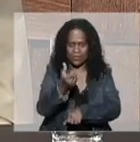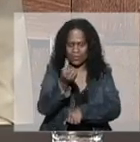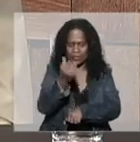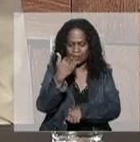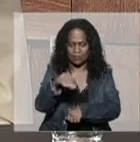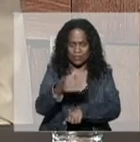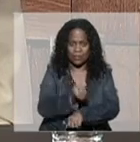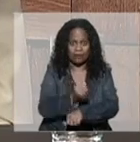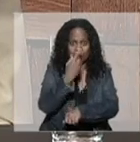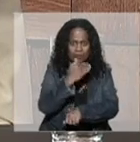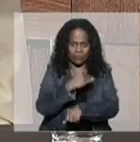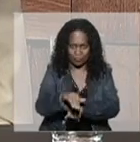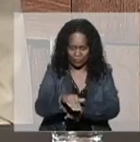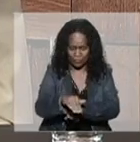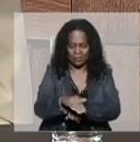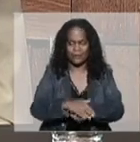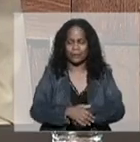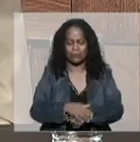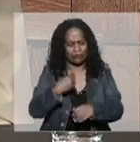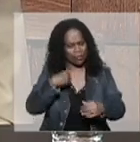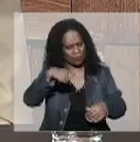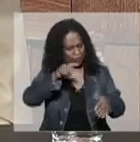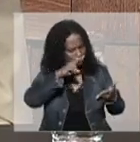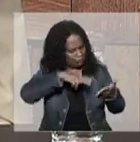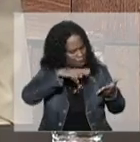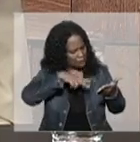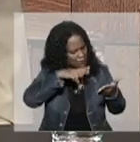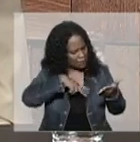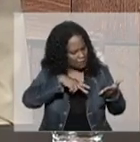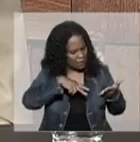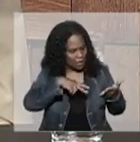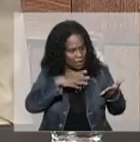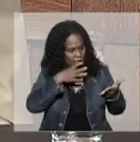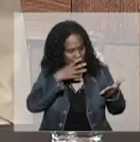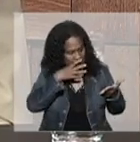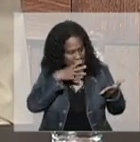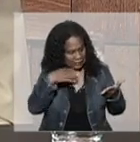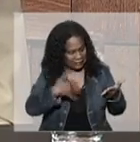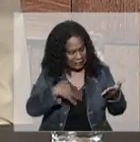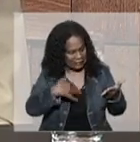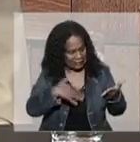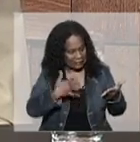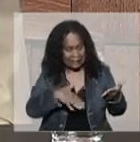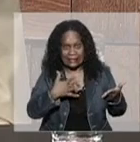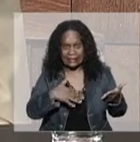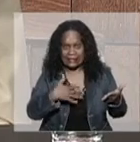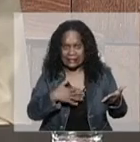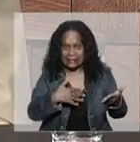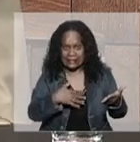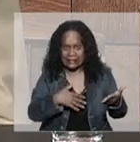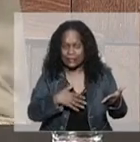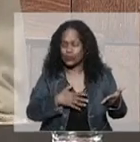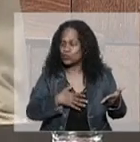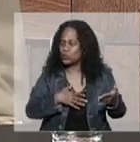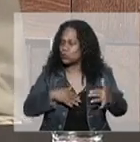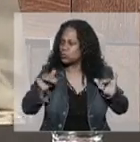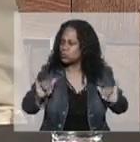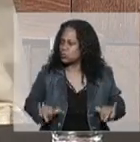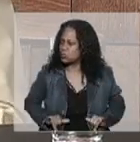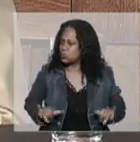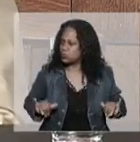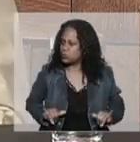6h30, 18h30 e meia-noite e meia. Me chamaram para ler esses noticiários no final de semana. E eu fui. Como eu